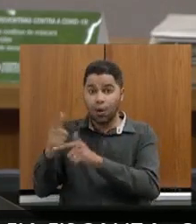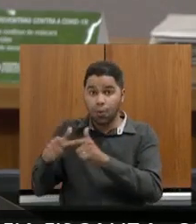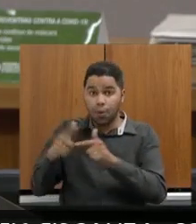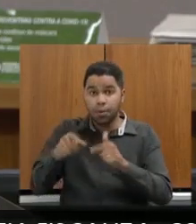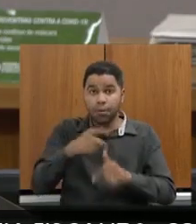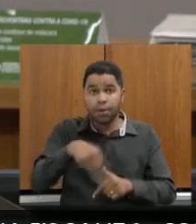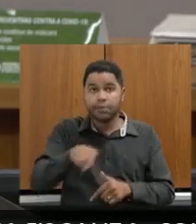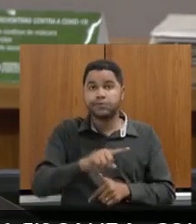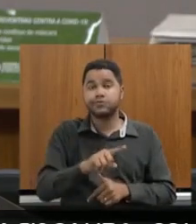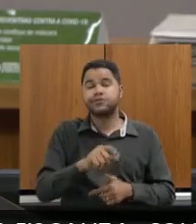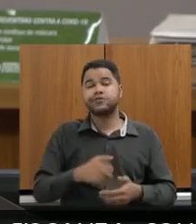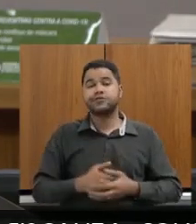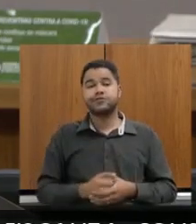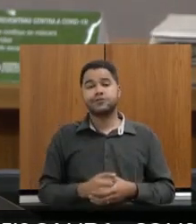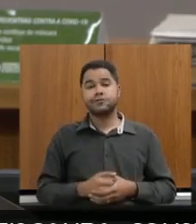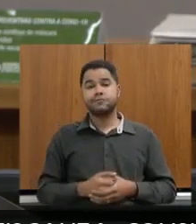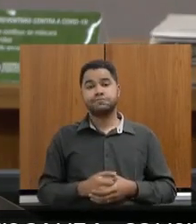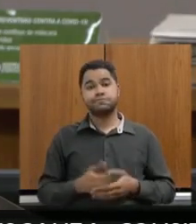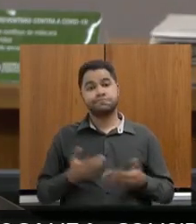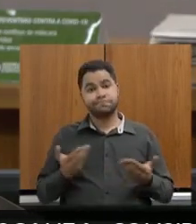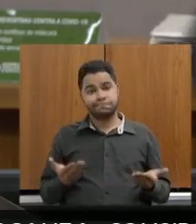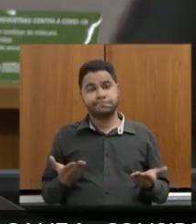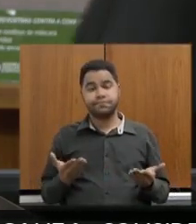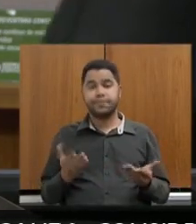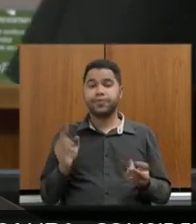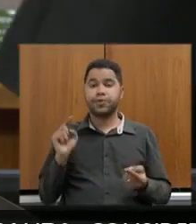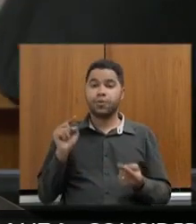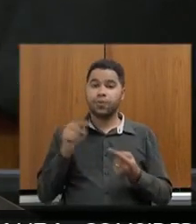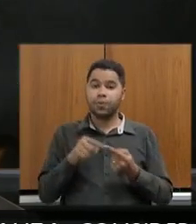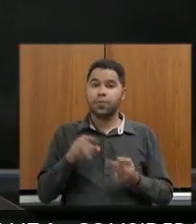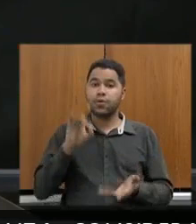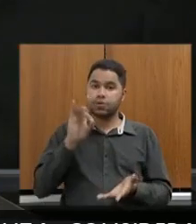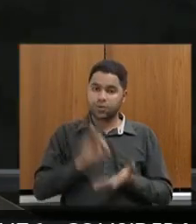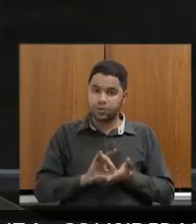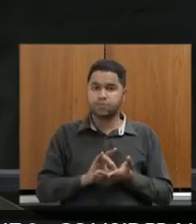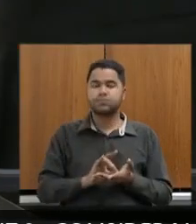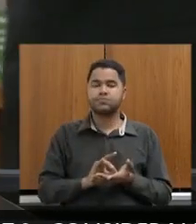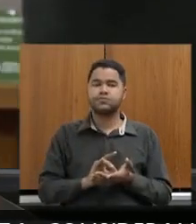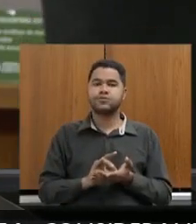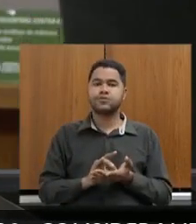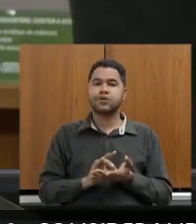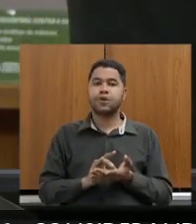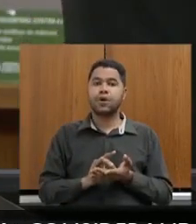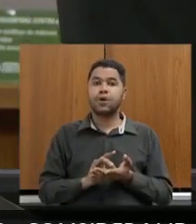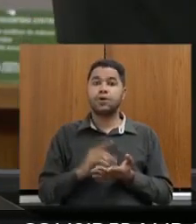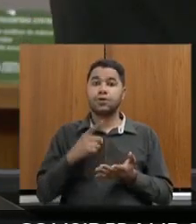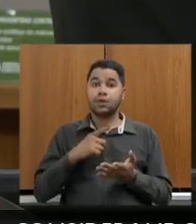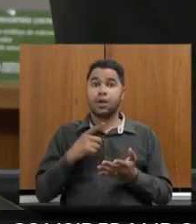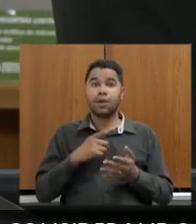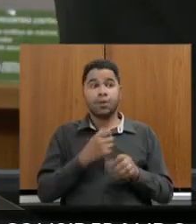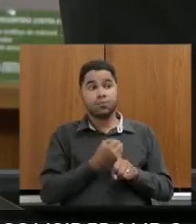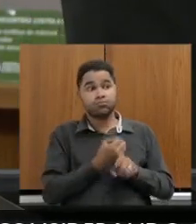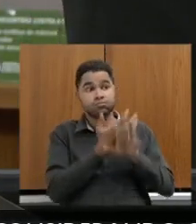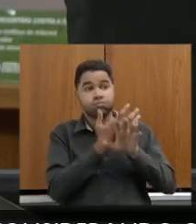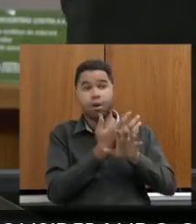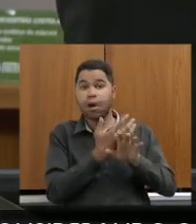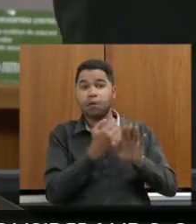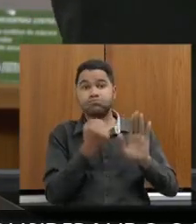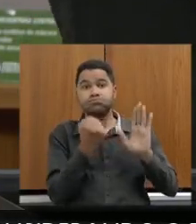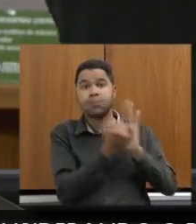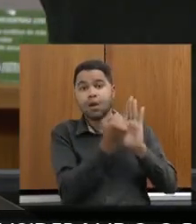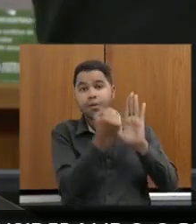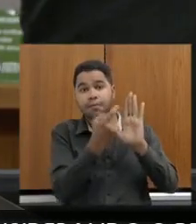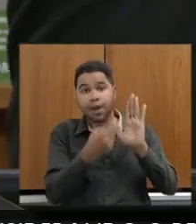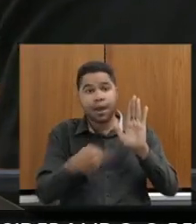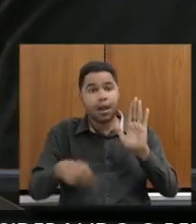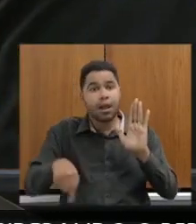estão E aí o propósito é de fato termos o plantão digital em todas as comarcas do